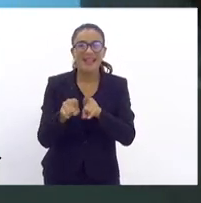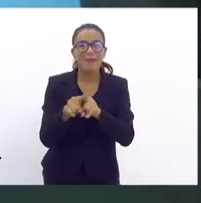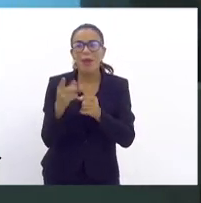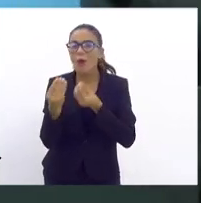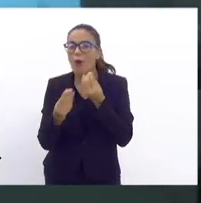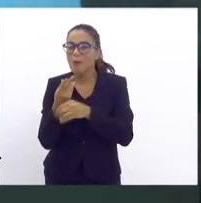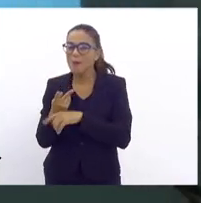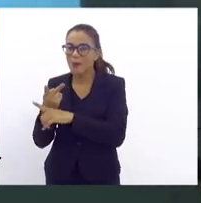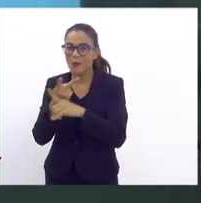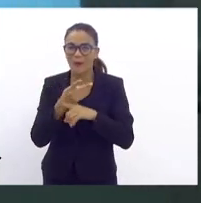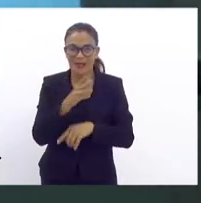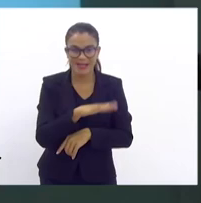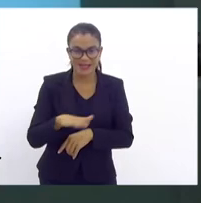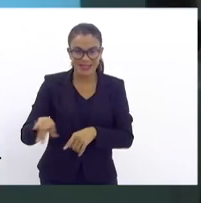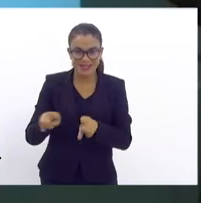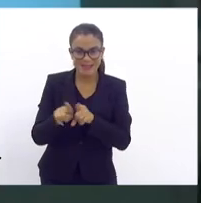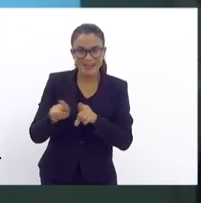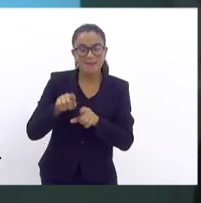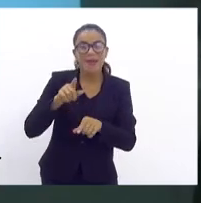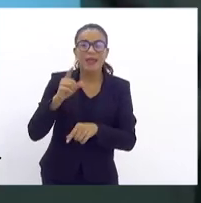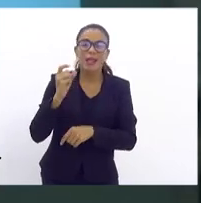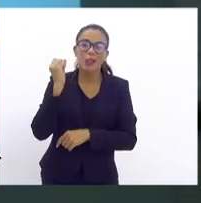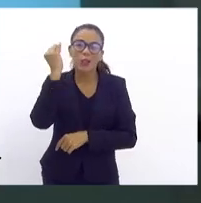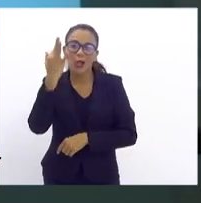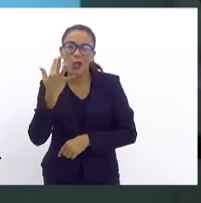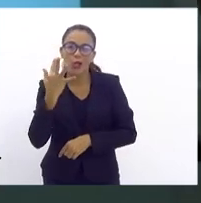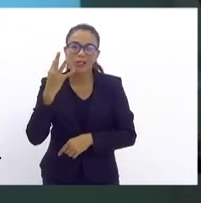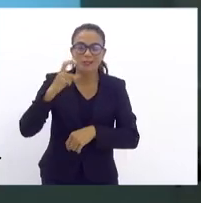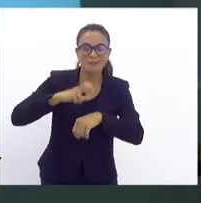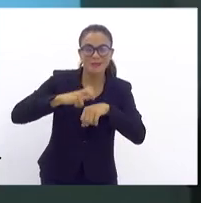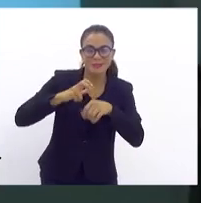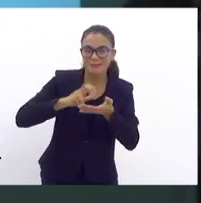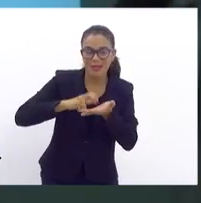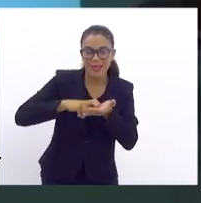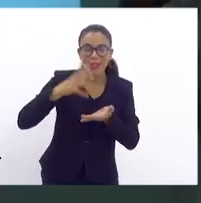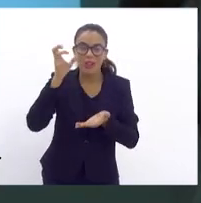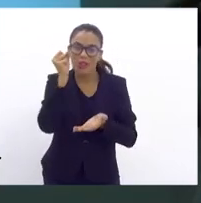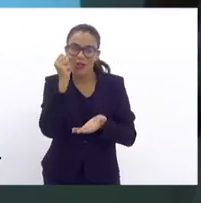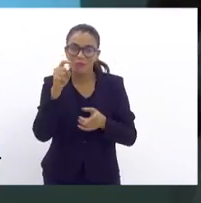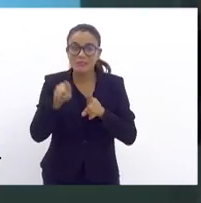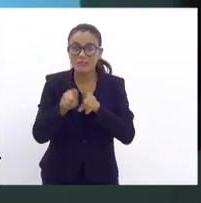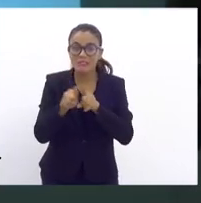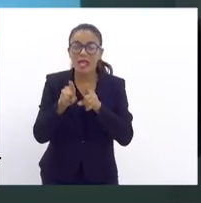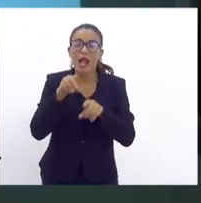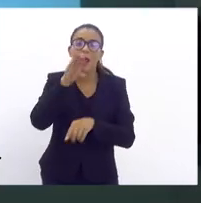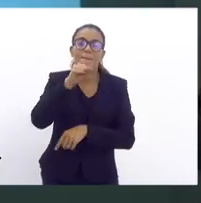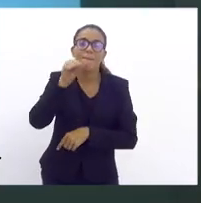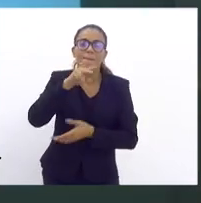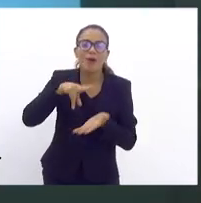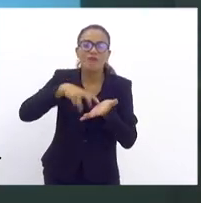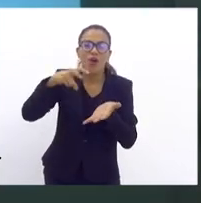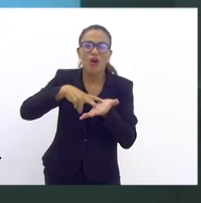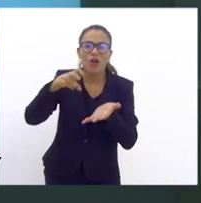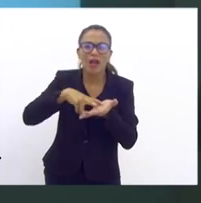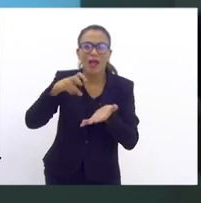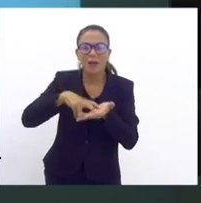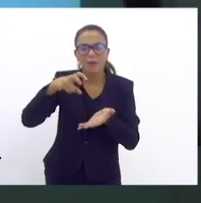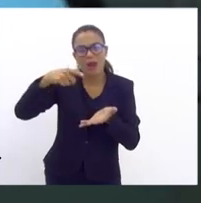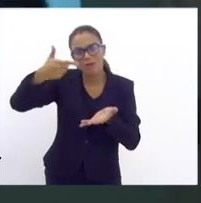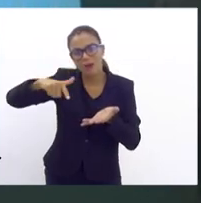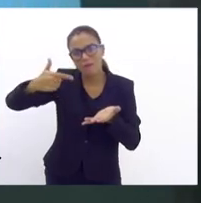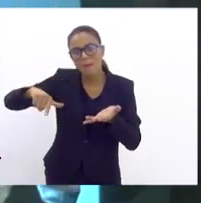as outras crianças a troca de turno que ela faz dentro da linguagem de comunicação se ela tá ampliando esse vocabulário com mais de quatro palavras